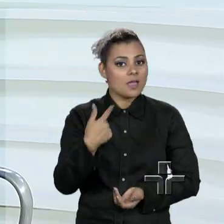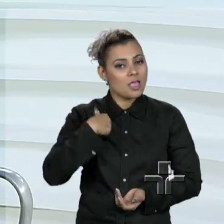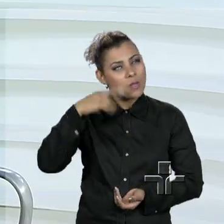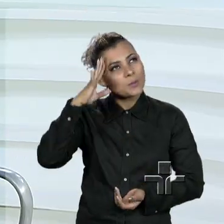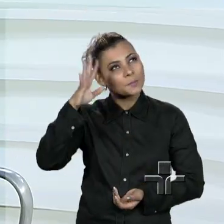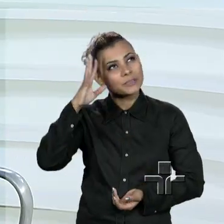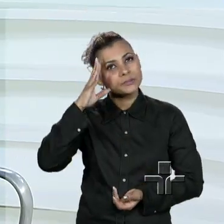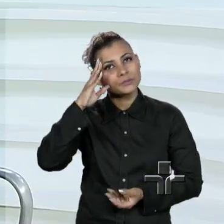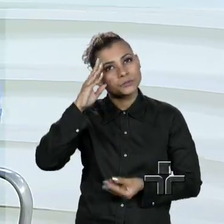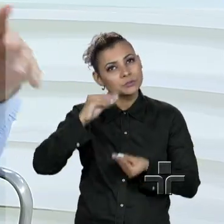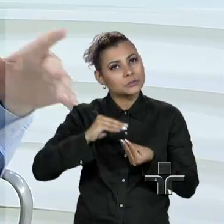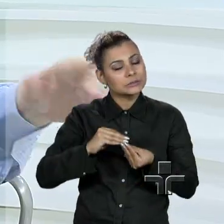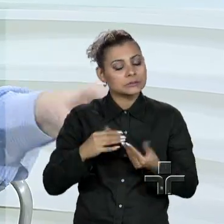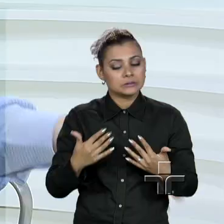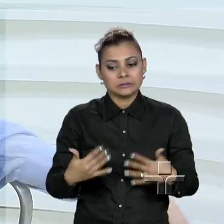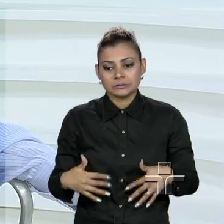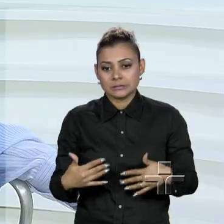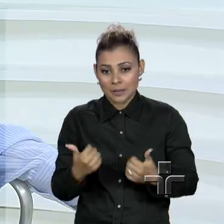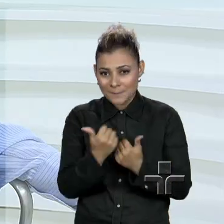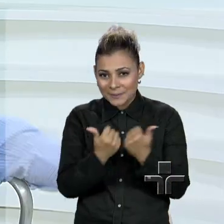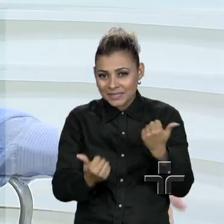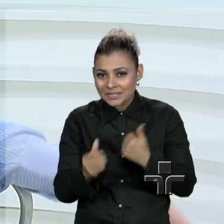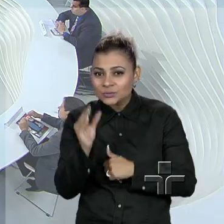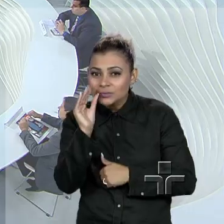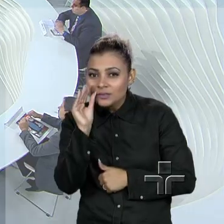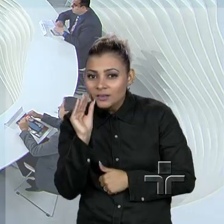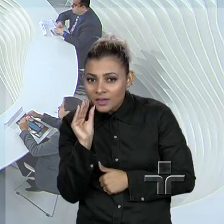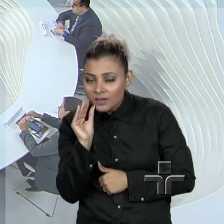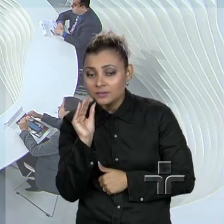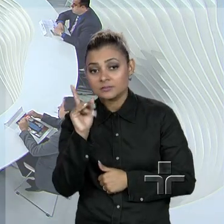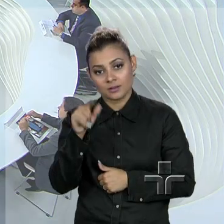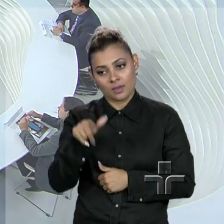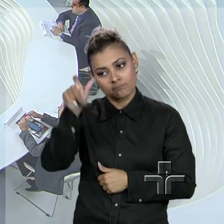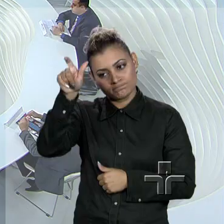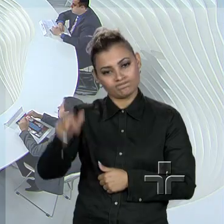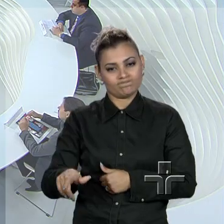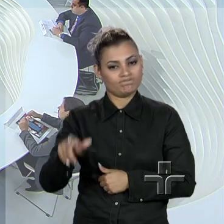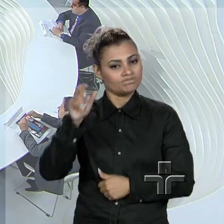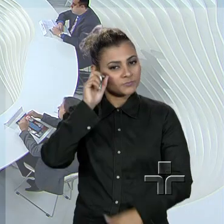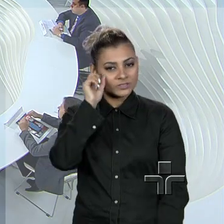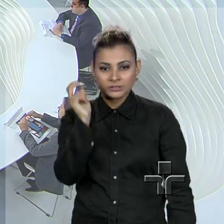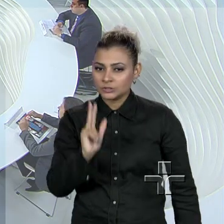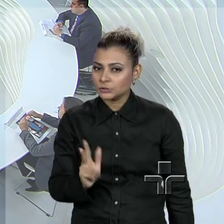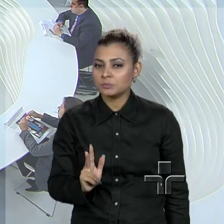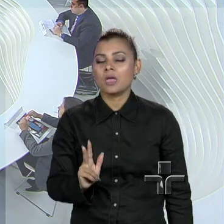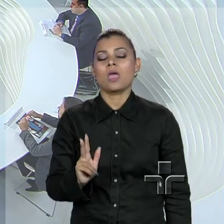inclusive, que o ministro Guedes, que é um sujeito esperto e